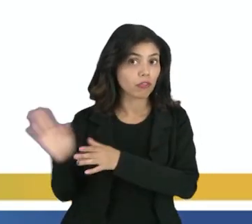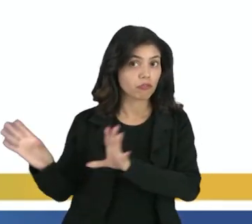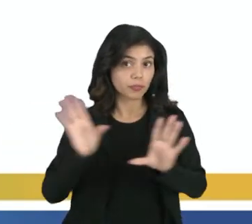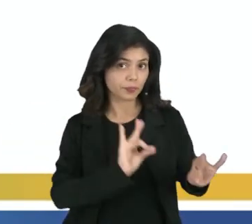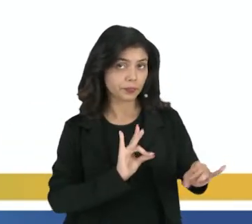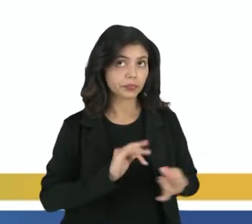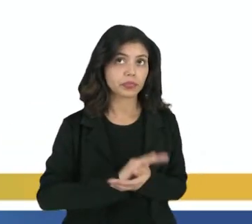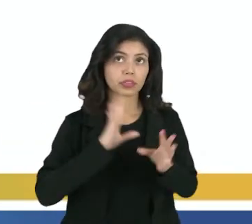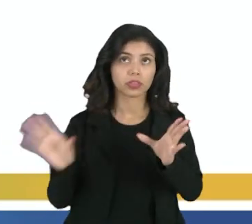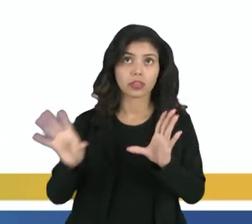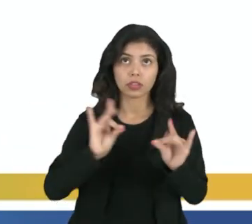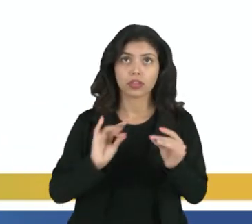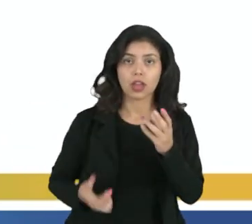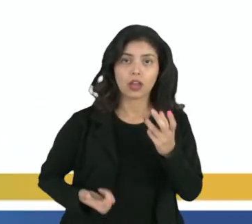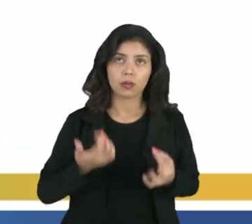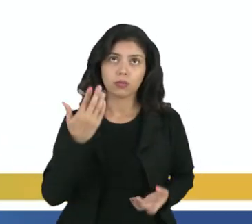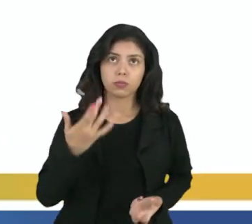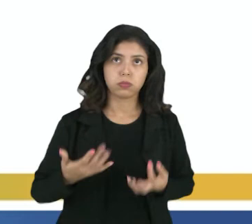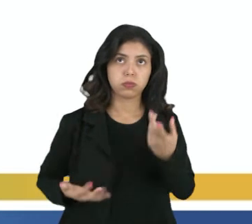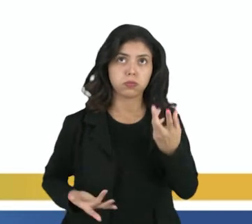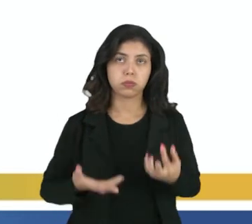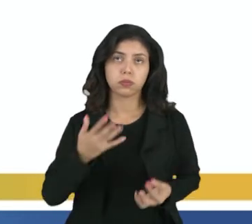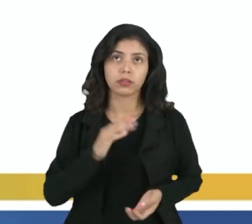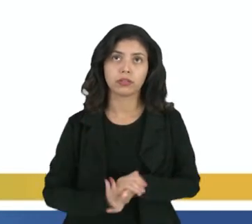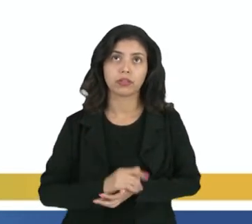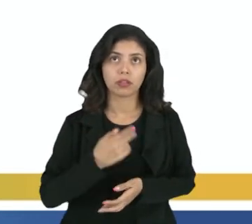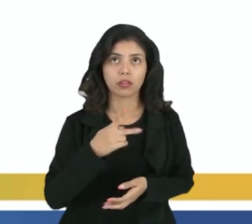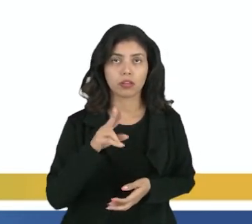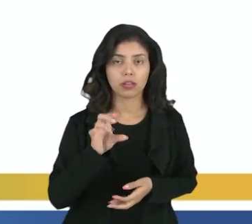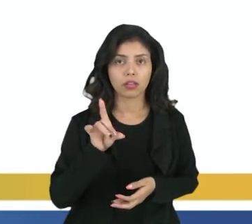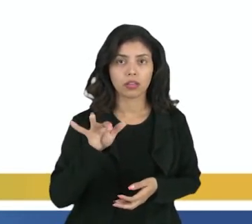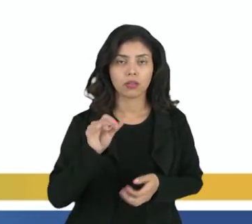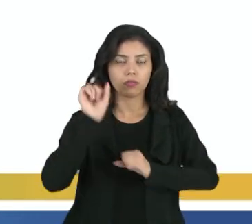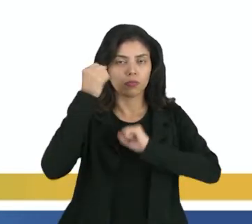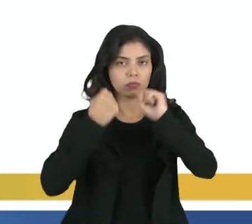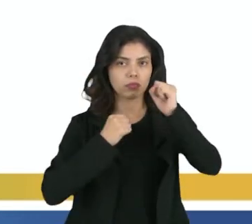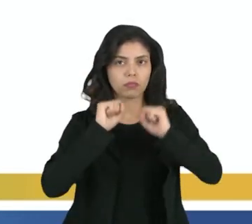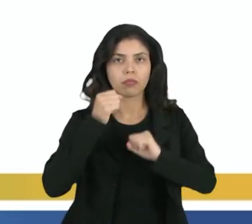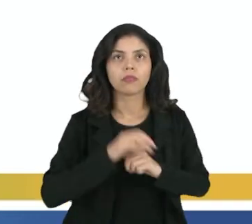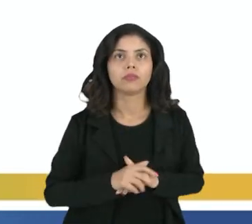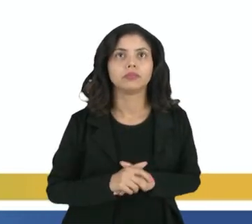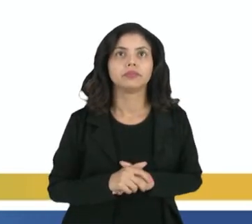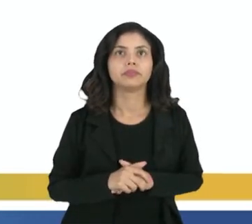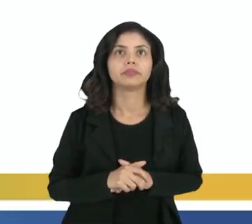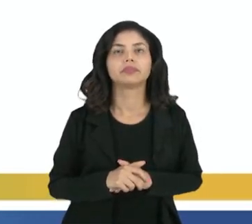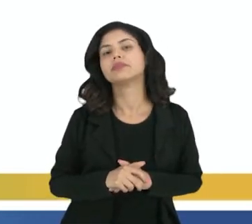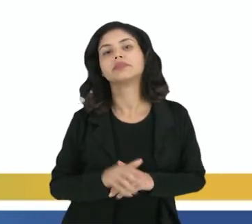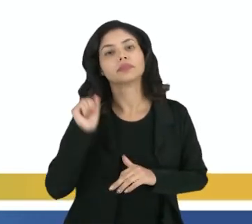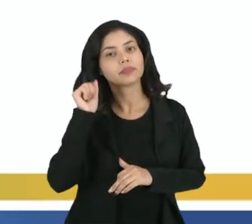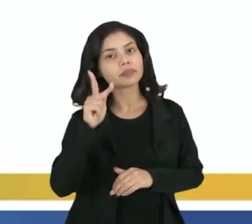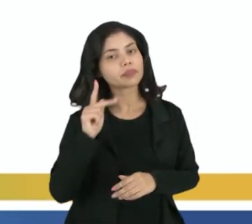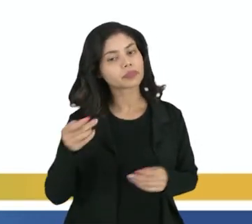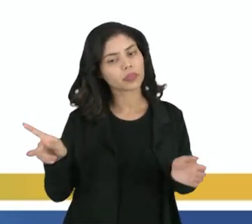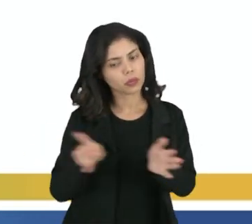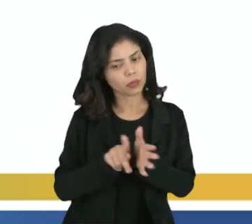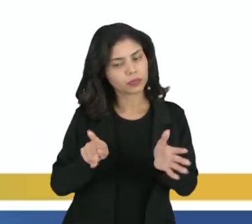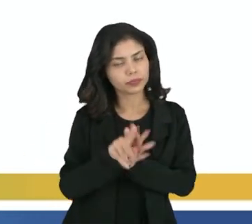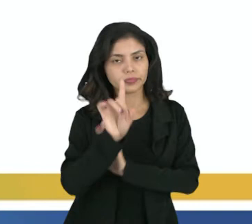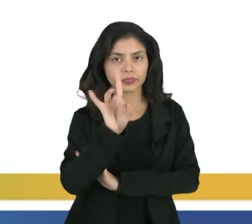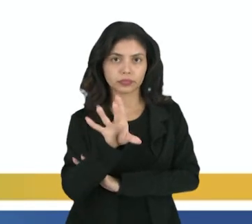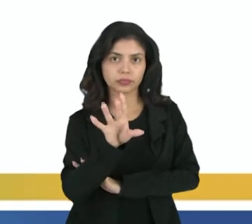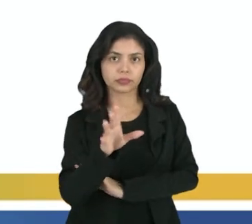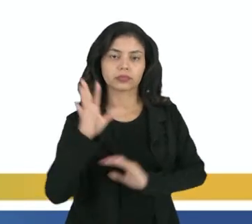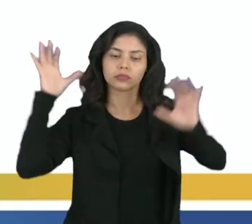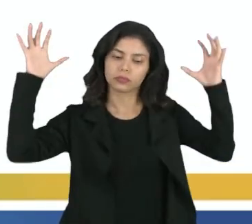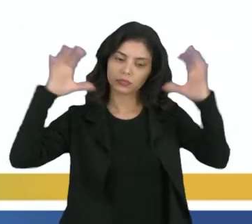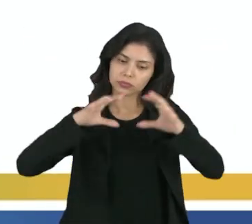vêm? Através de queima de combustíveis fósseis ou de polos industriais, ok? Então, por si só, a